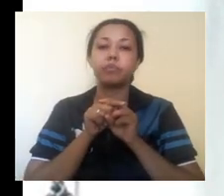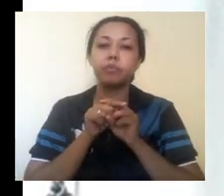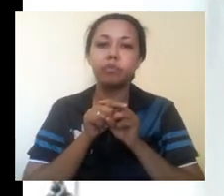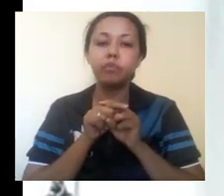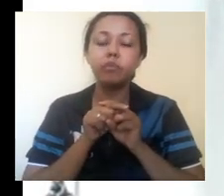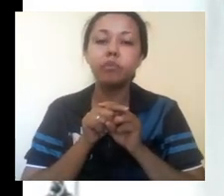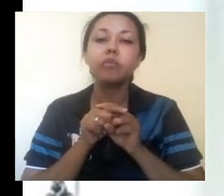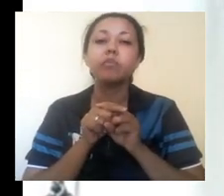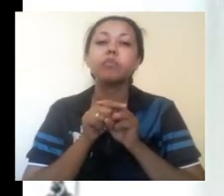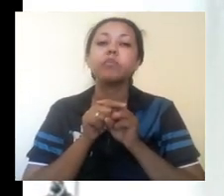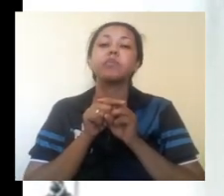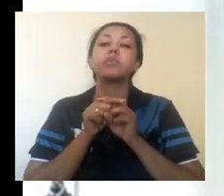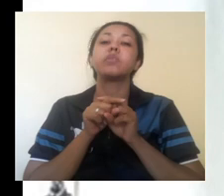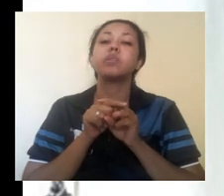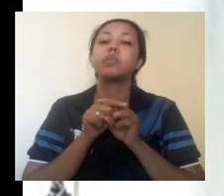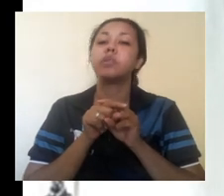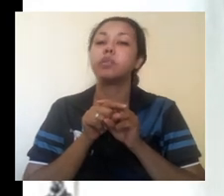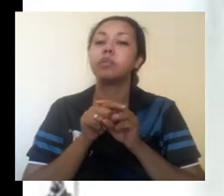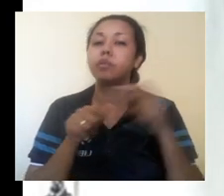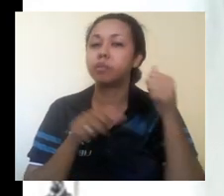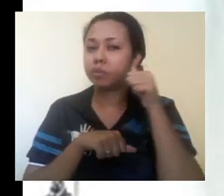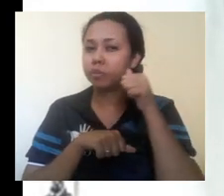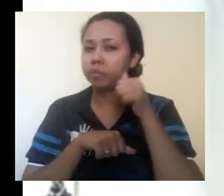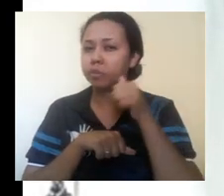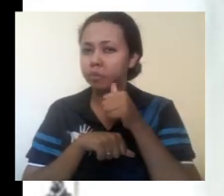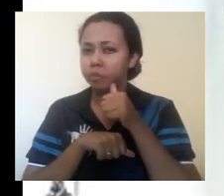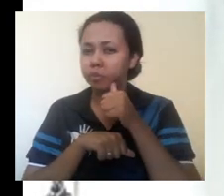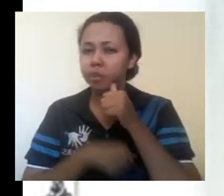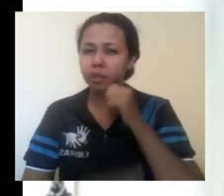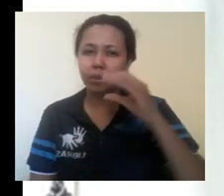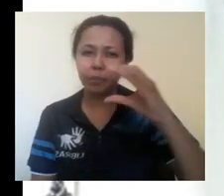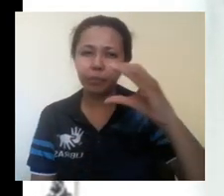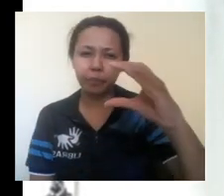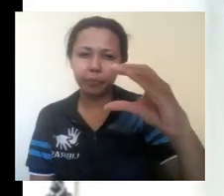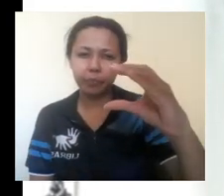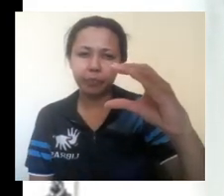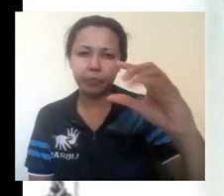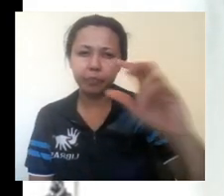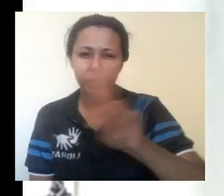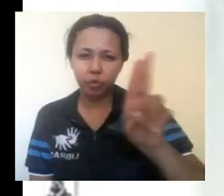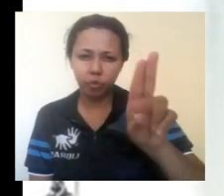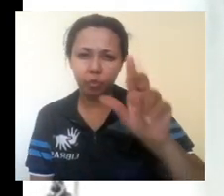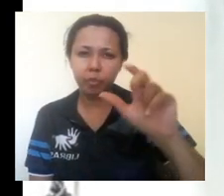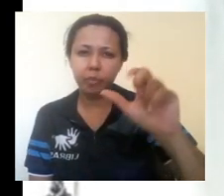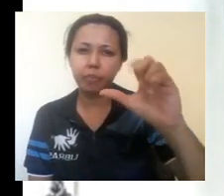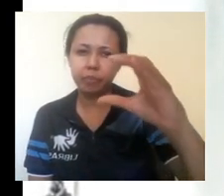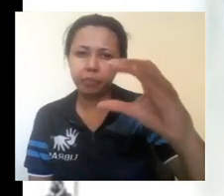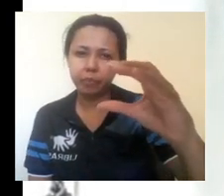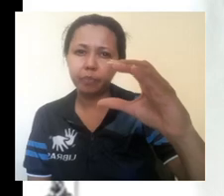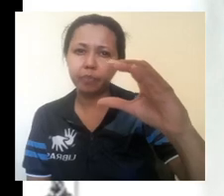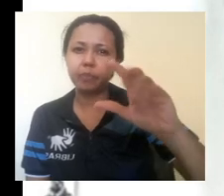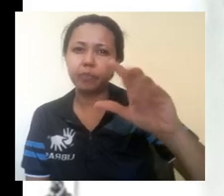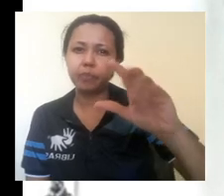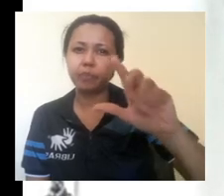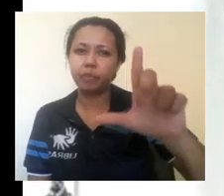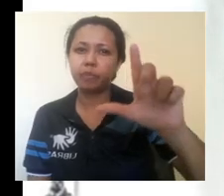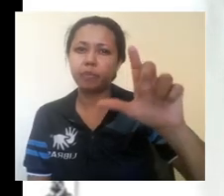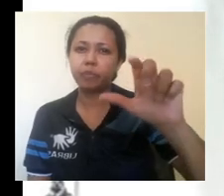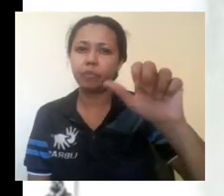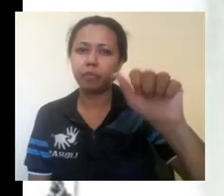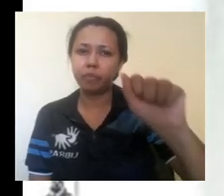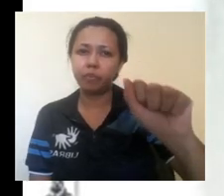de mim. Tem, Célia, Ele tem cuidado de você. E que bom que você sente esse cuidado, né? Amém. E aí me veio